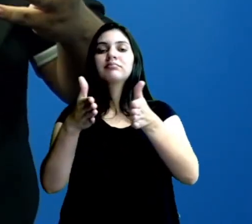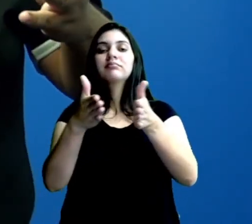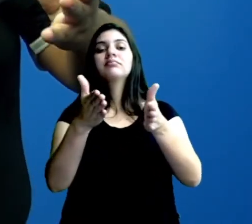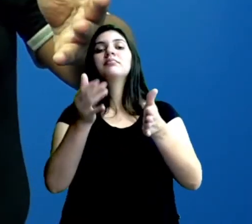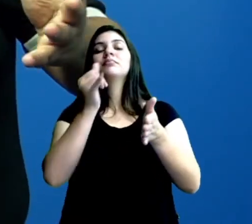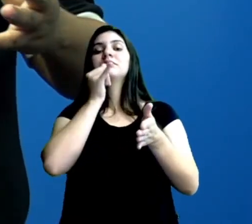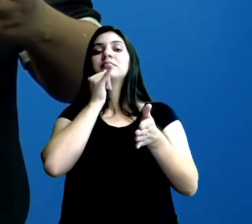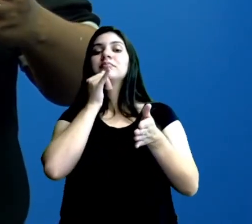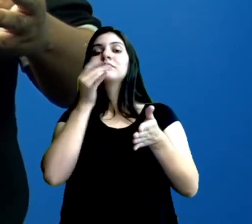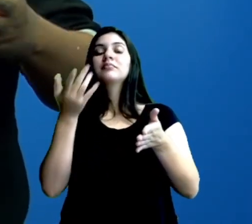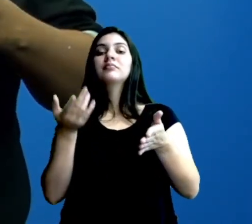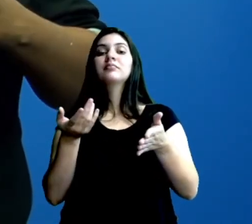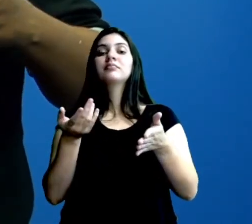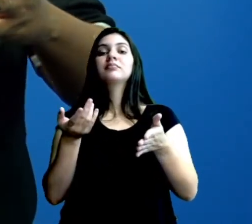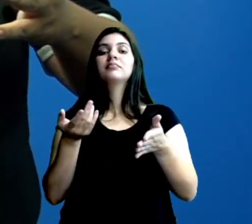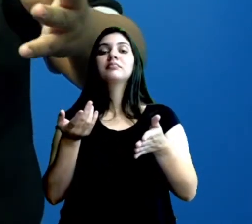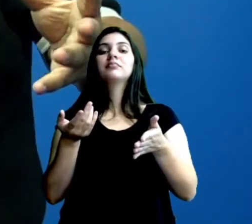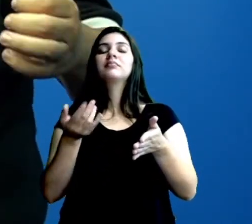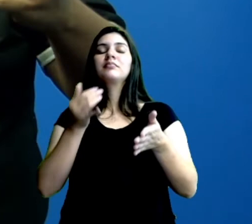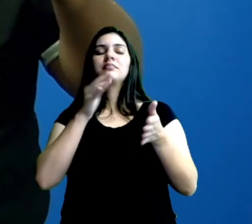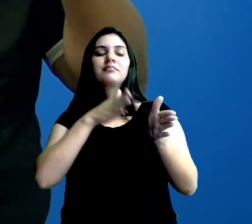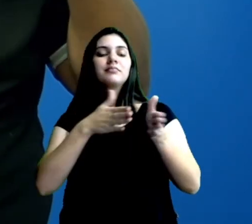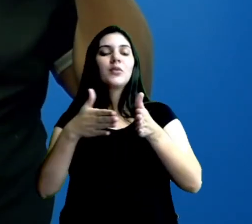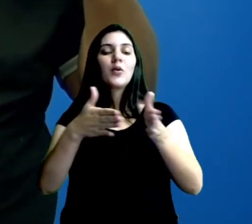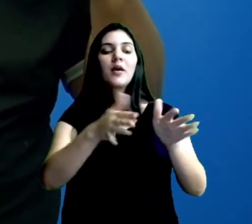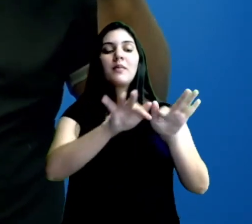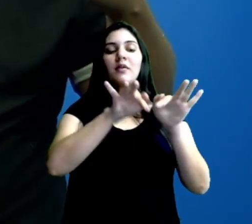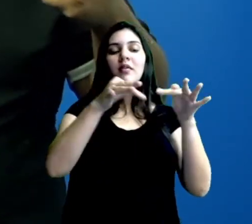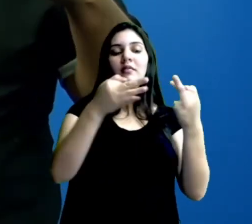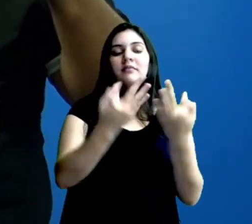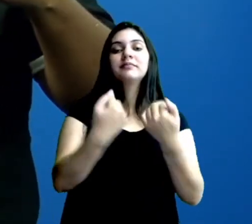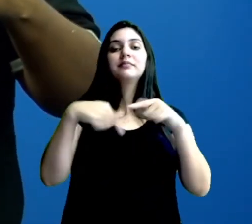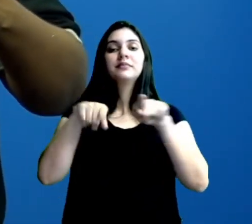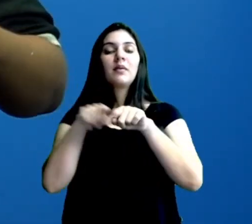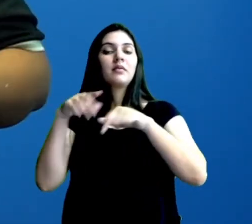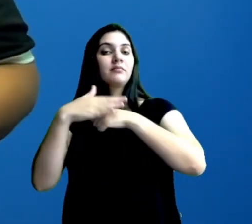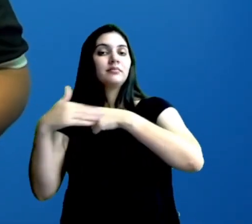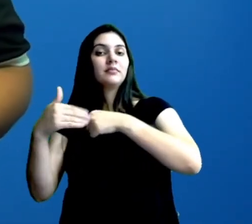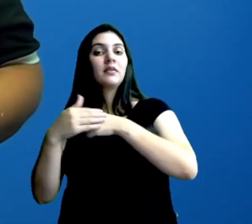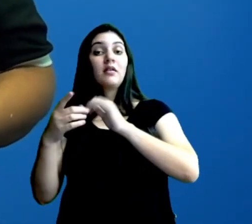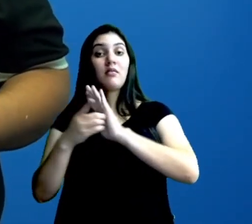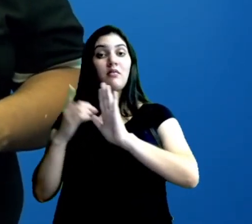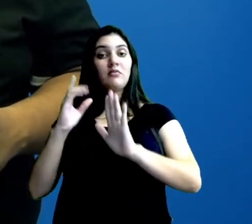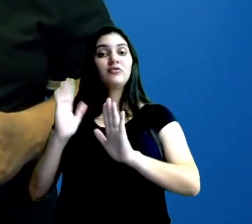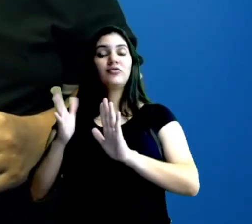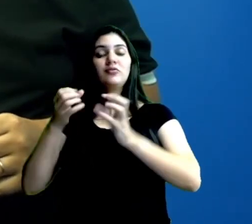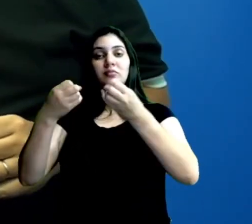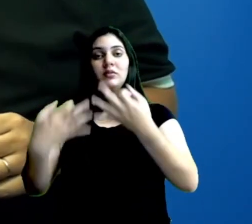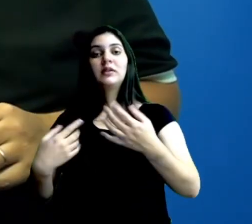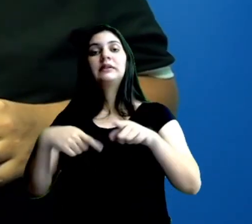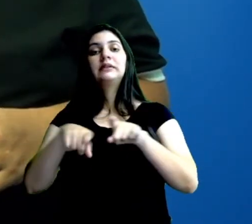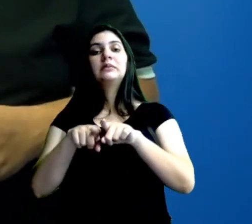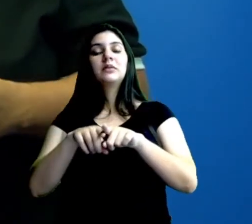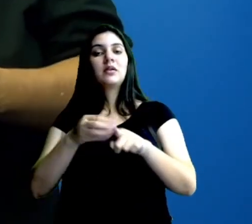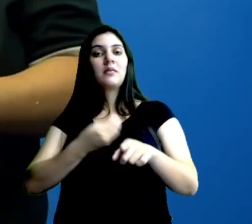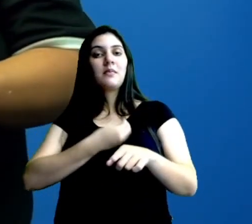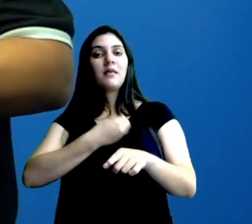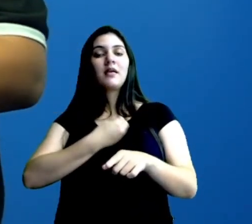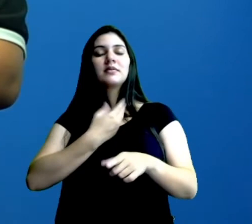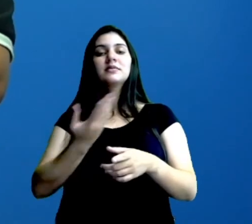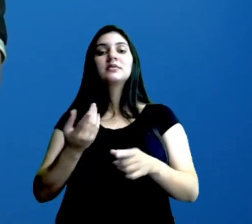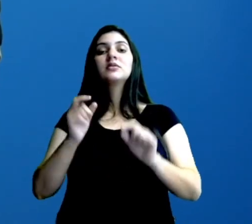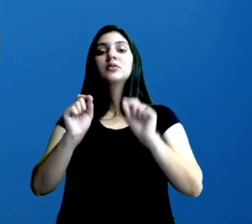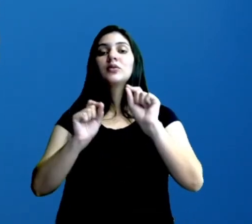por lados fraternos, afetivos, como o professor falou anteriormente, e a presença marcante